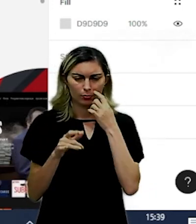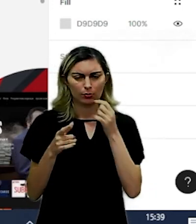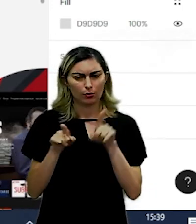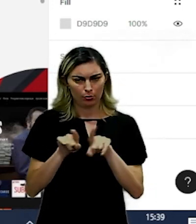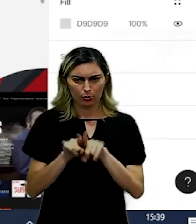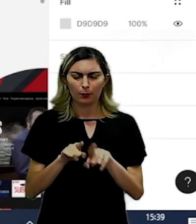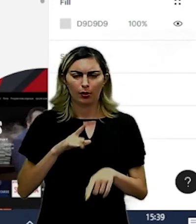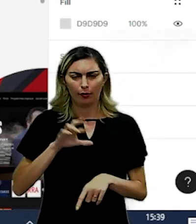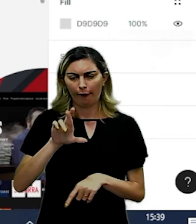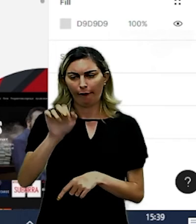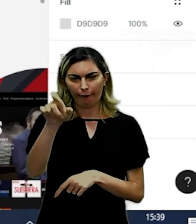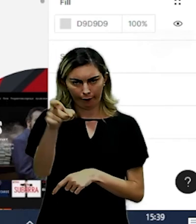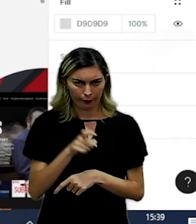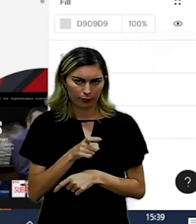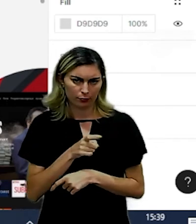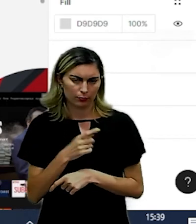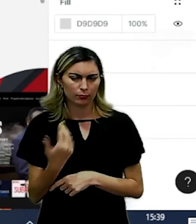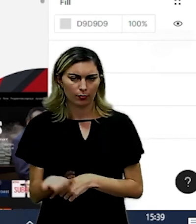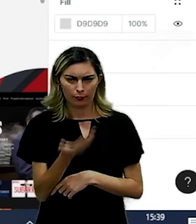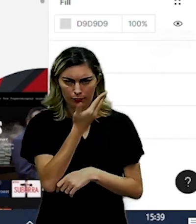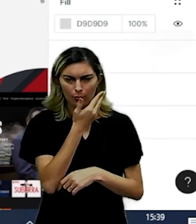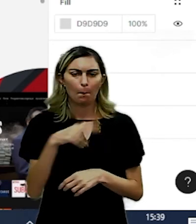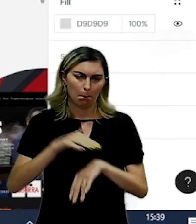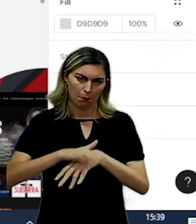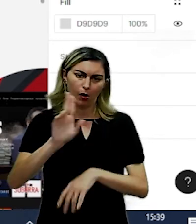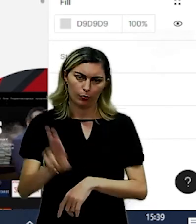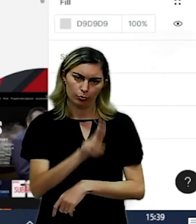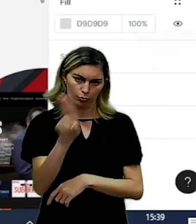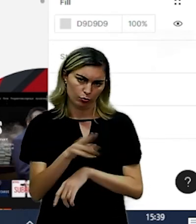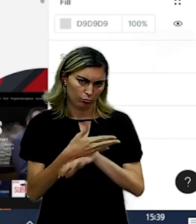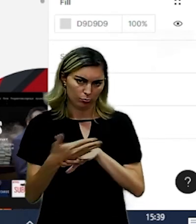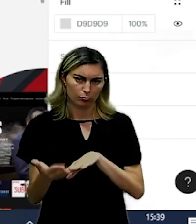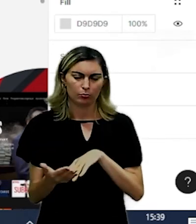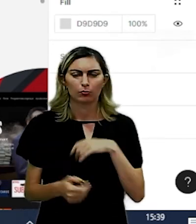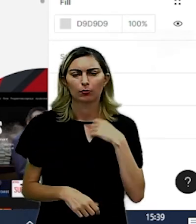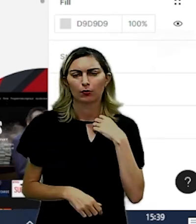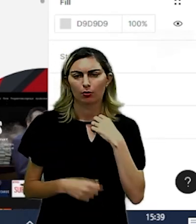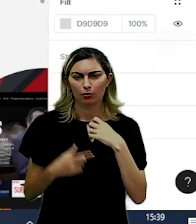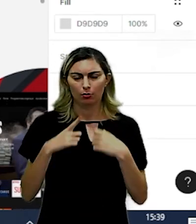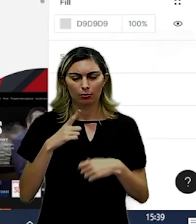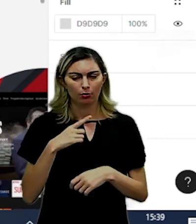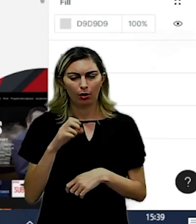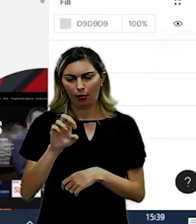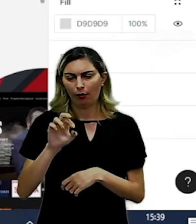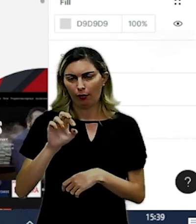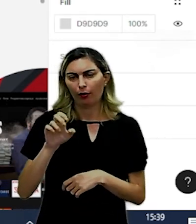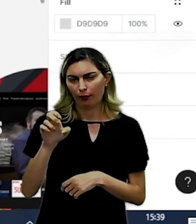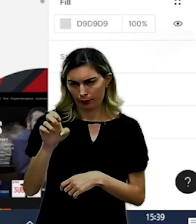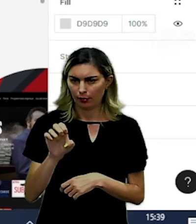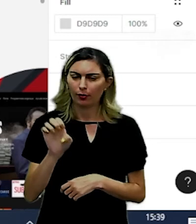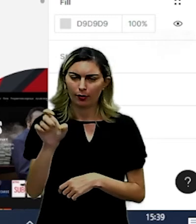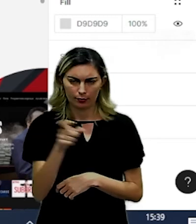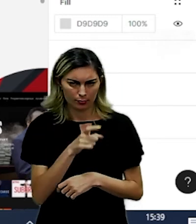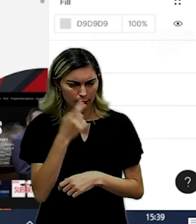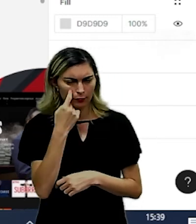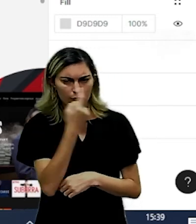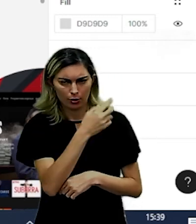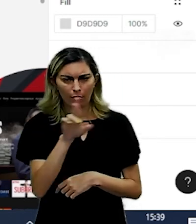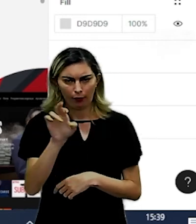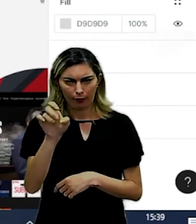formato Hex, que é esse daqui, é o mais usual. Então nós temos aqui Hex, né, que é hexadecimal. Nós